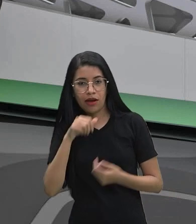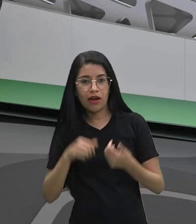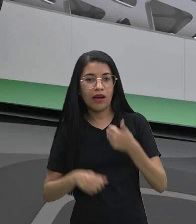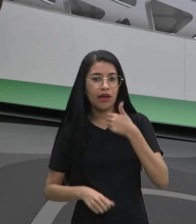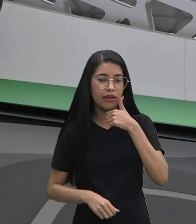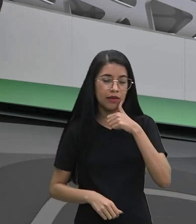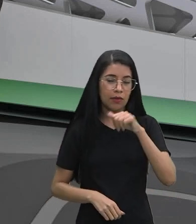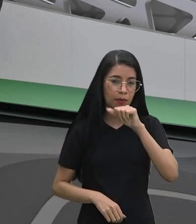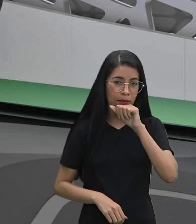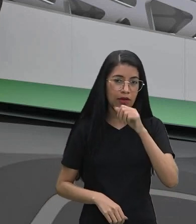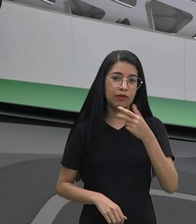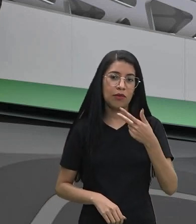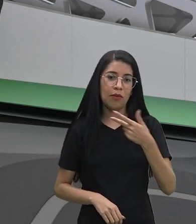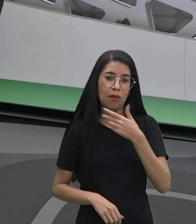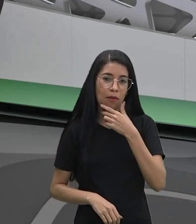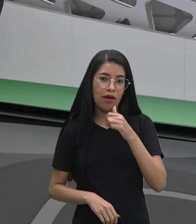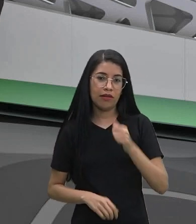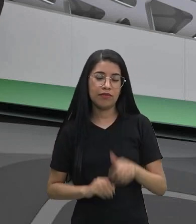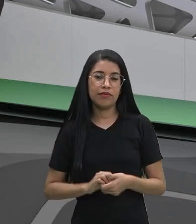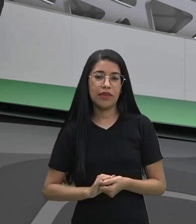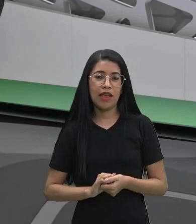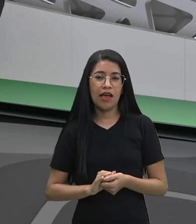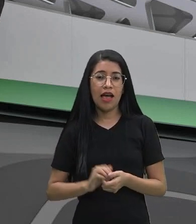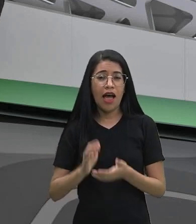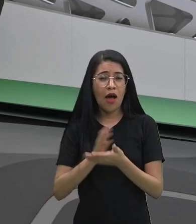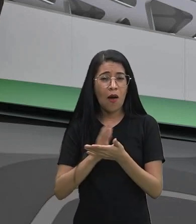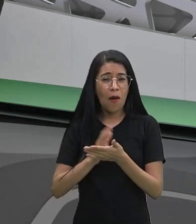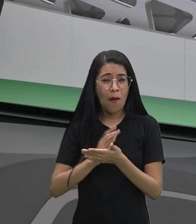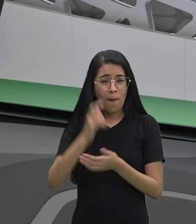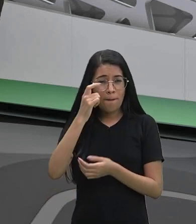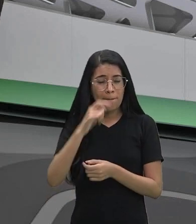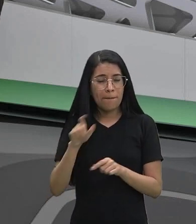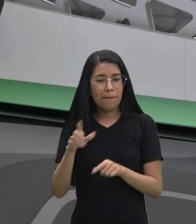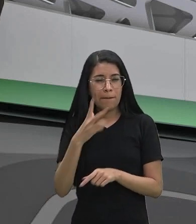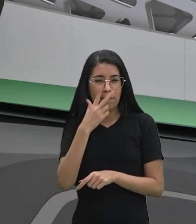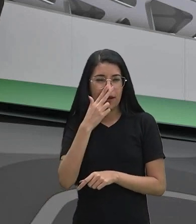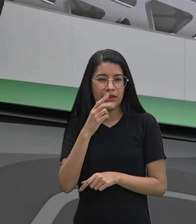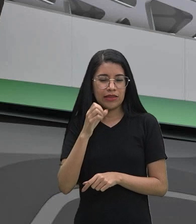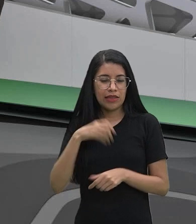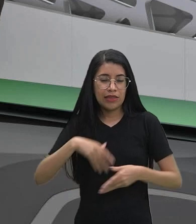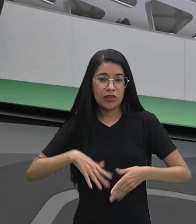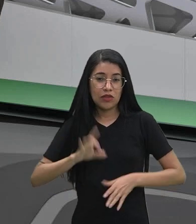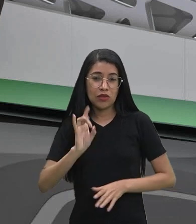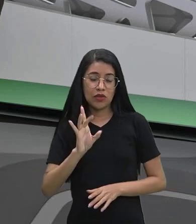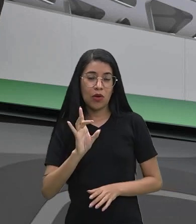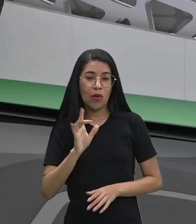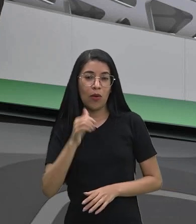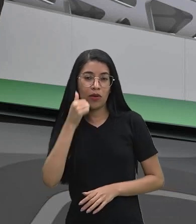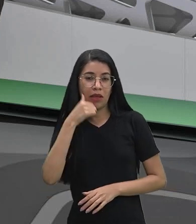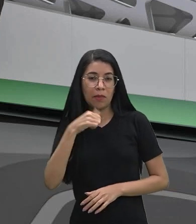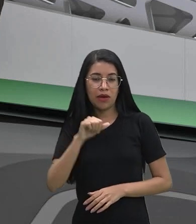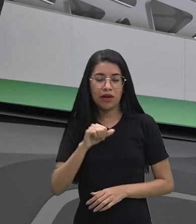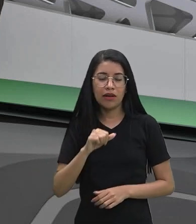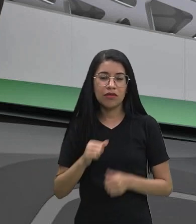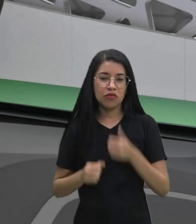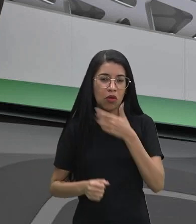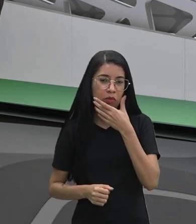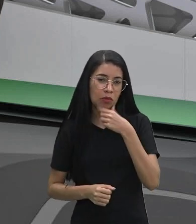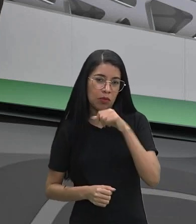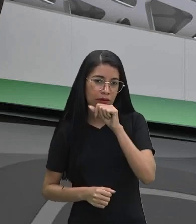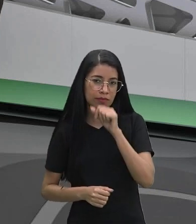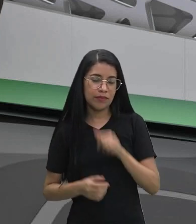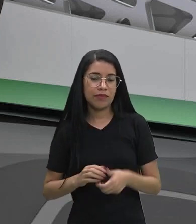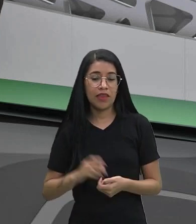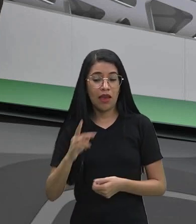gente que parece que nasceu só de pai ou só de mãe, né? A professora Márcia, por exemplo, vou contar para vocês. A